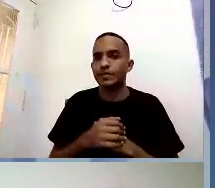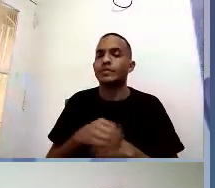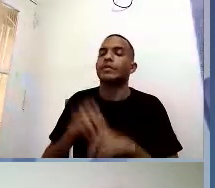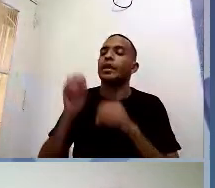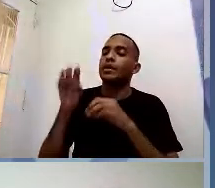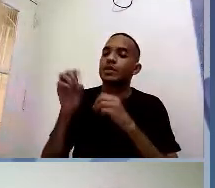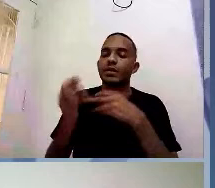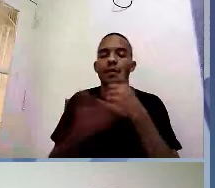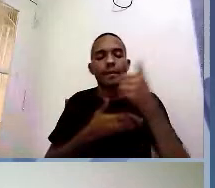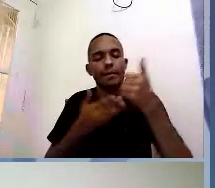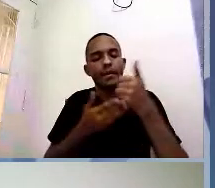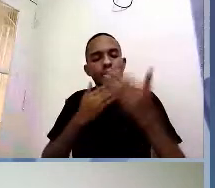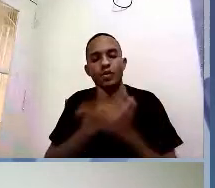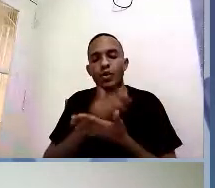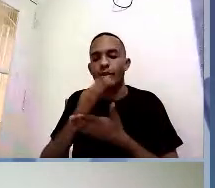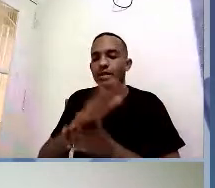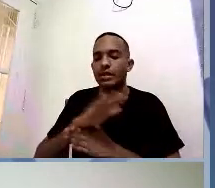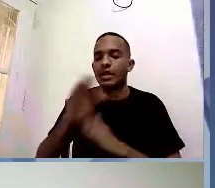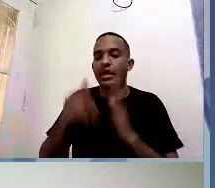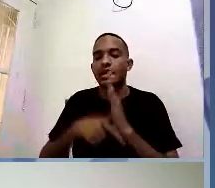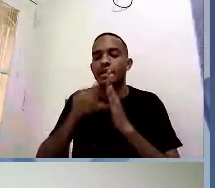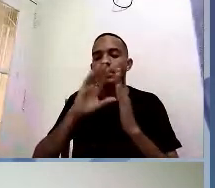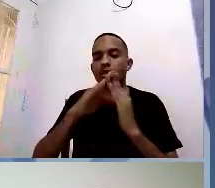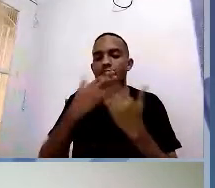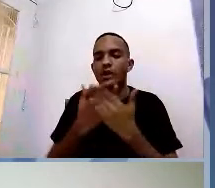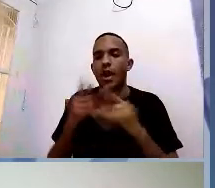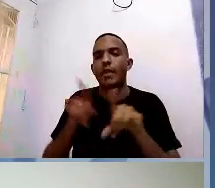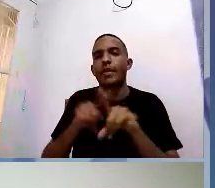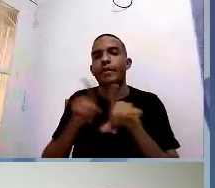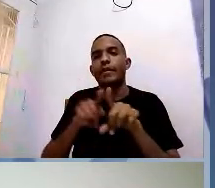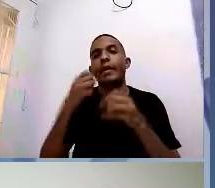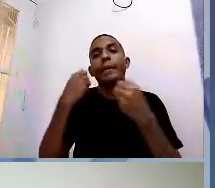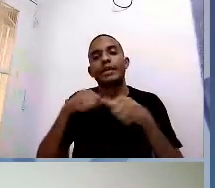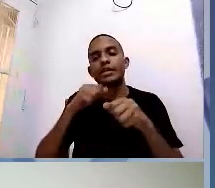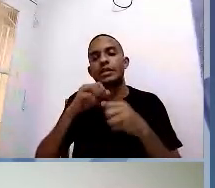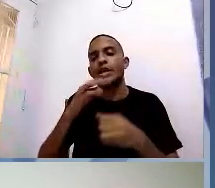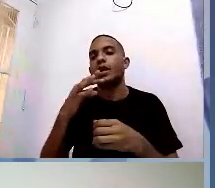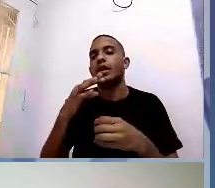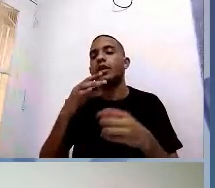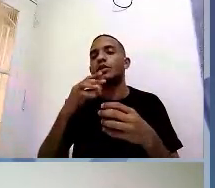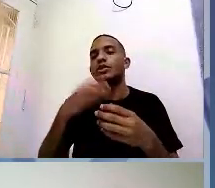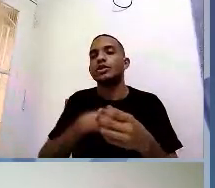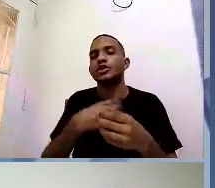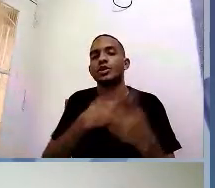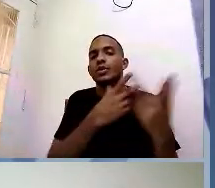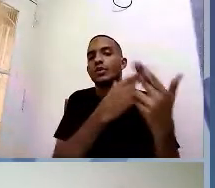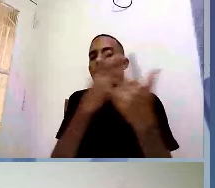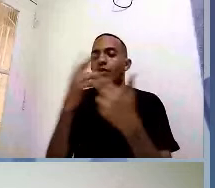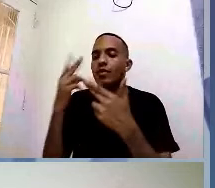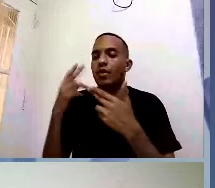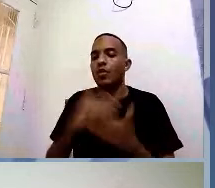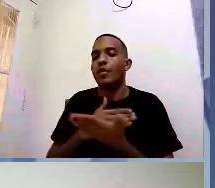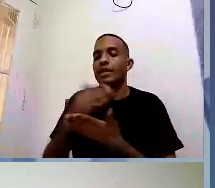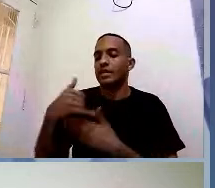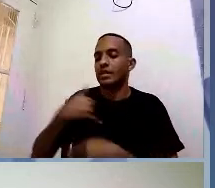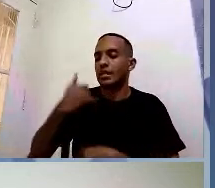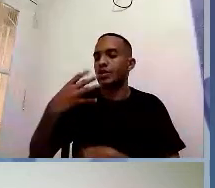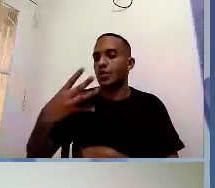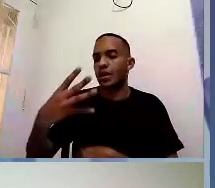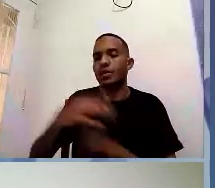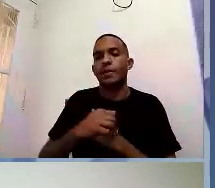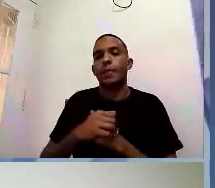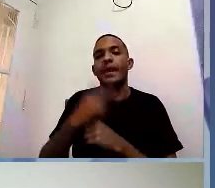educação básica, ela se inicia na pré-escola e deve ser universalizada para todas as crianças a partir dos 4 anos de idade.